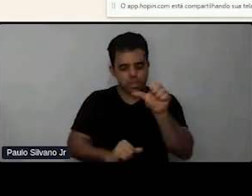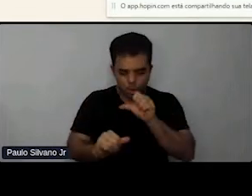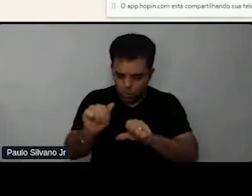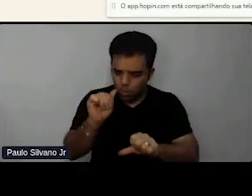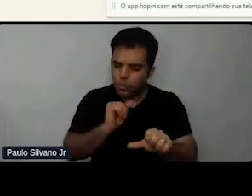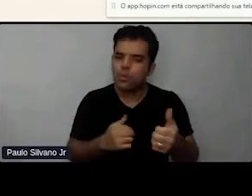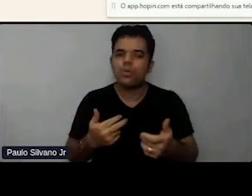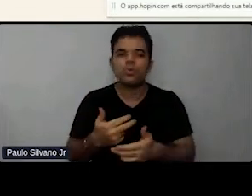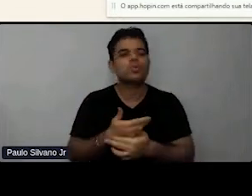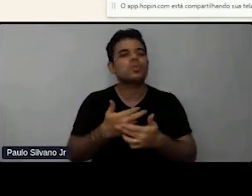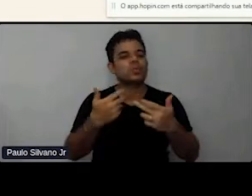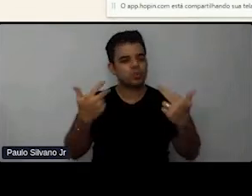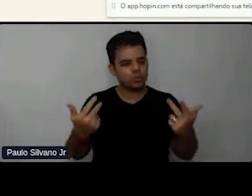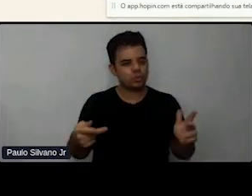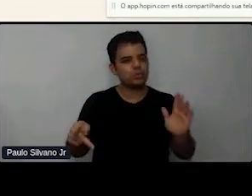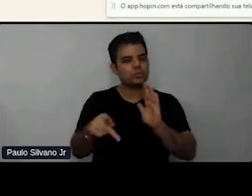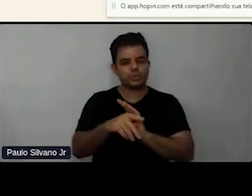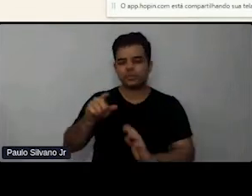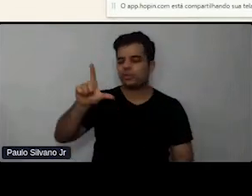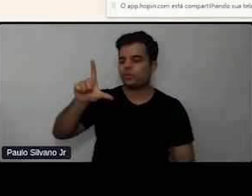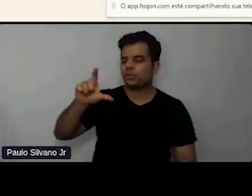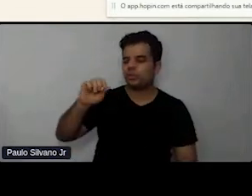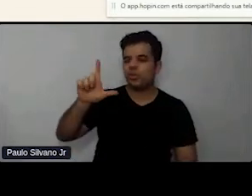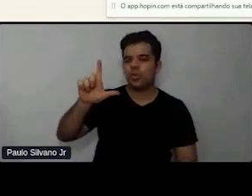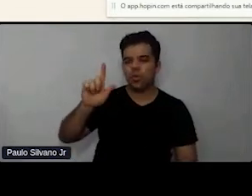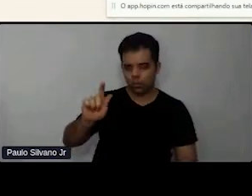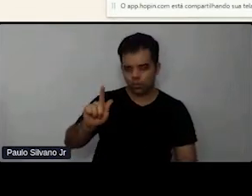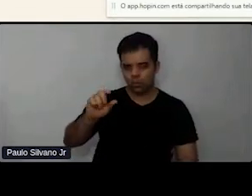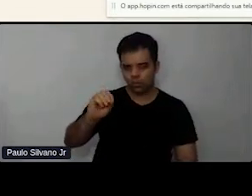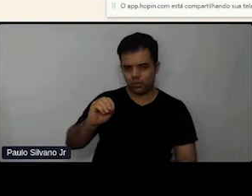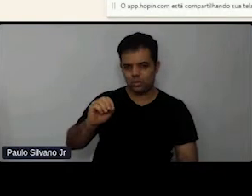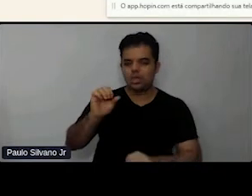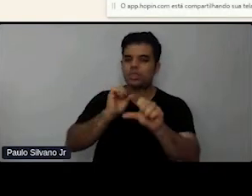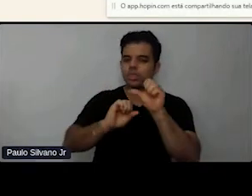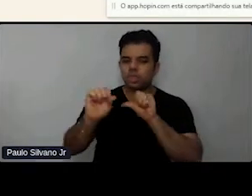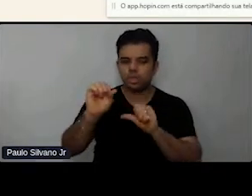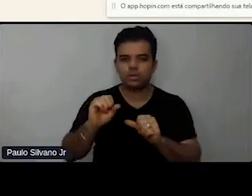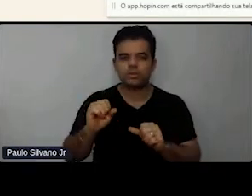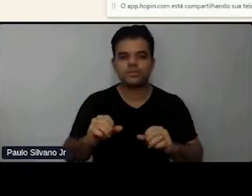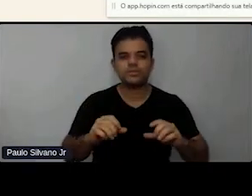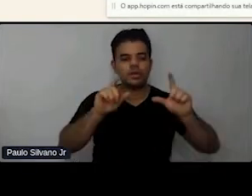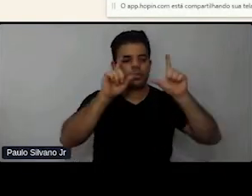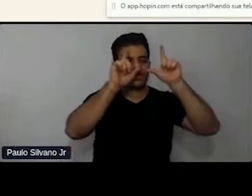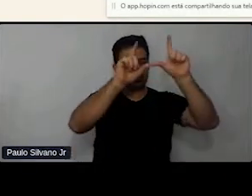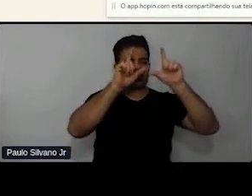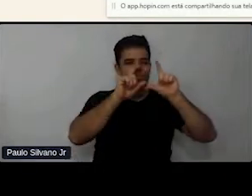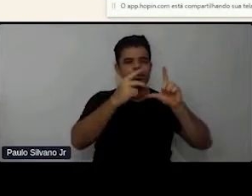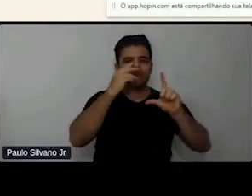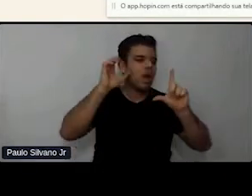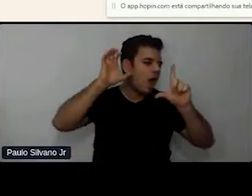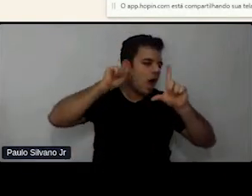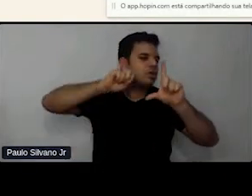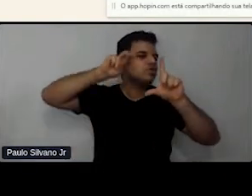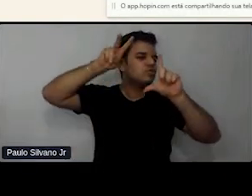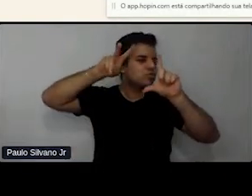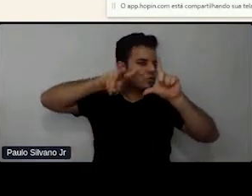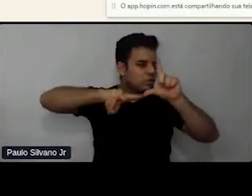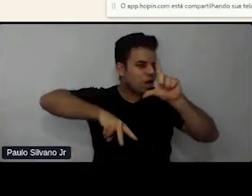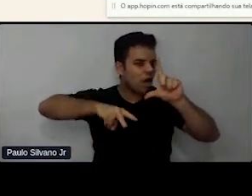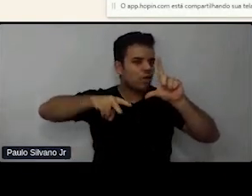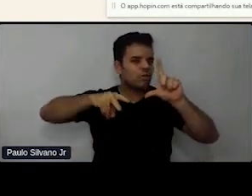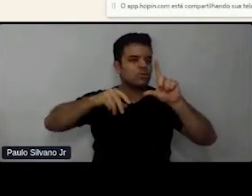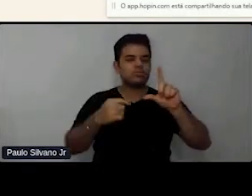nosso de logo, né, para basicamente isso. 2 caixas de texto, uma delas em